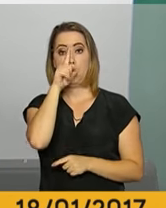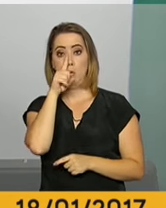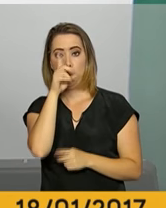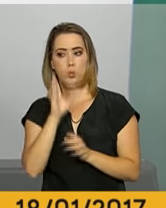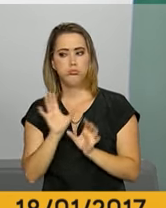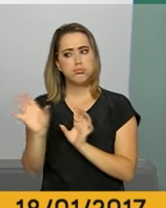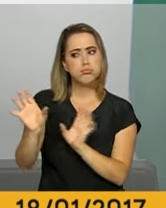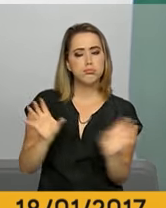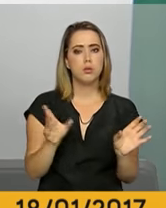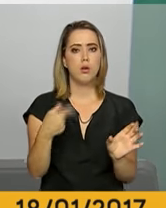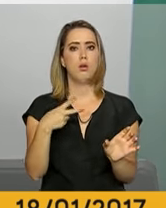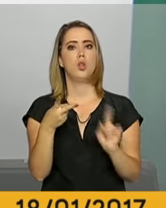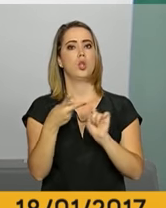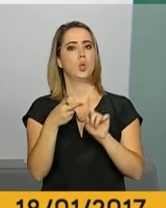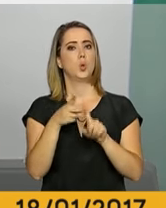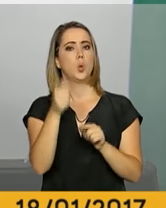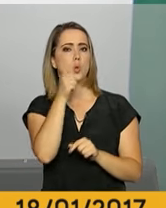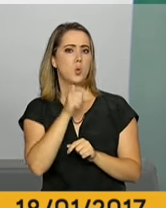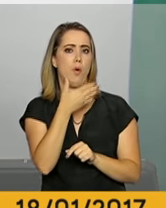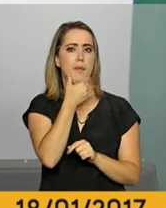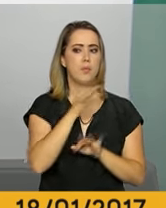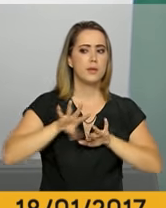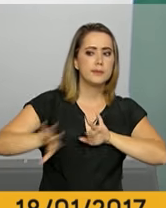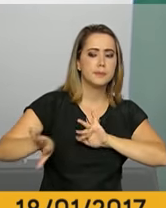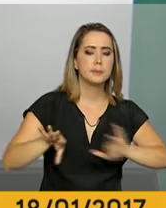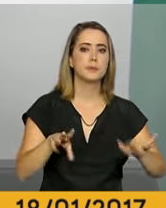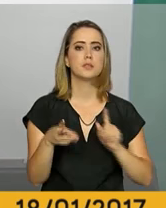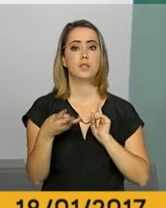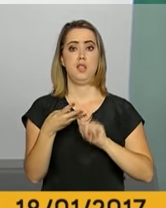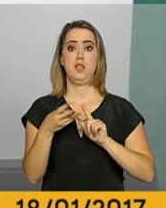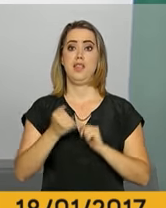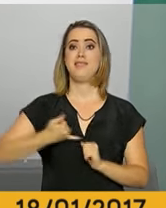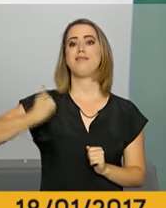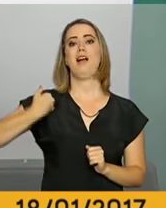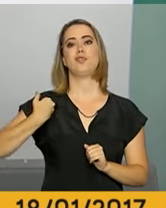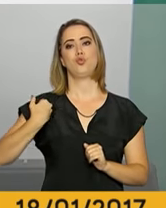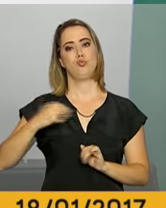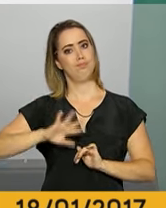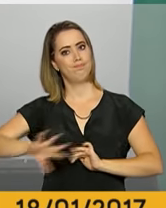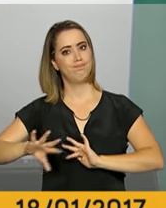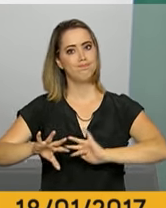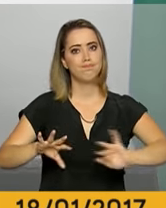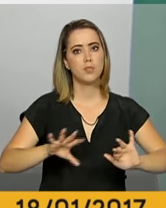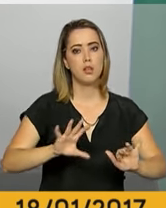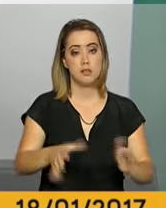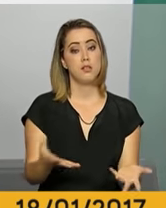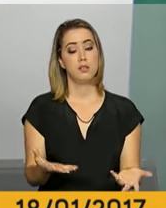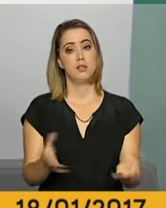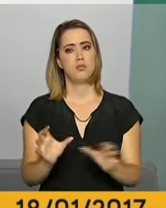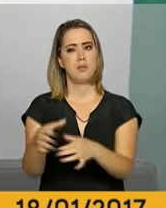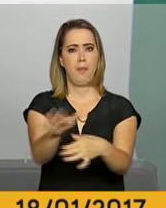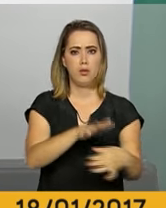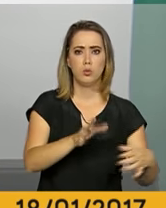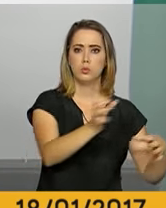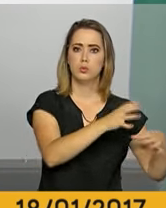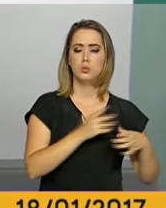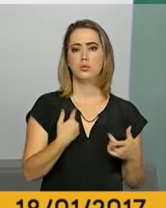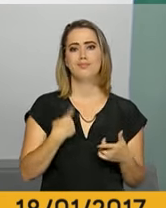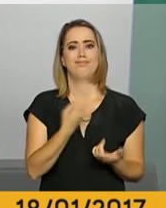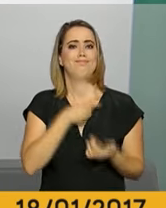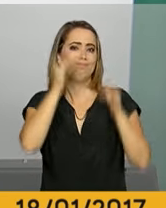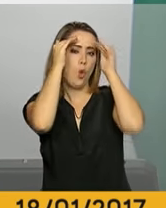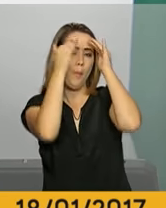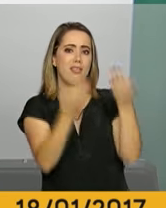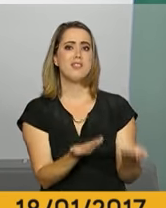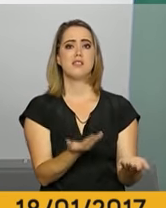sexo, número 3, com a idade. Ora bem, esse princípio não é obedecido, não é? Ninguém obedece, nós não obedecemos esse